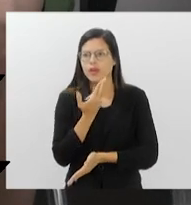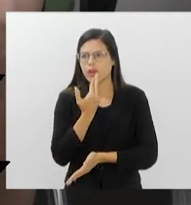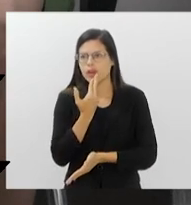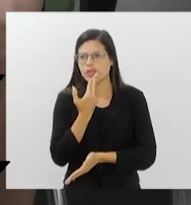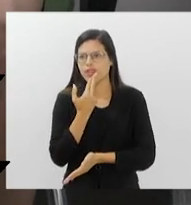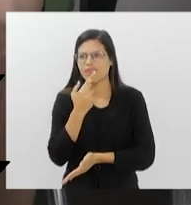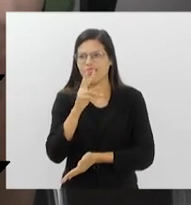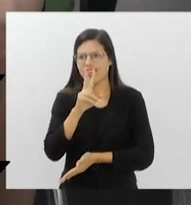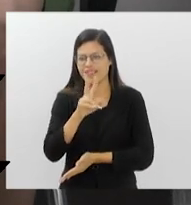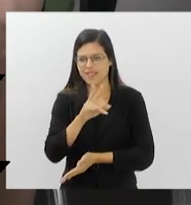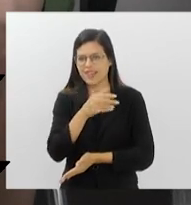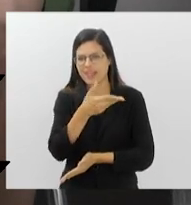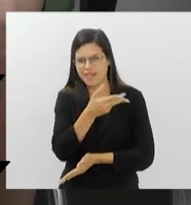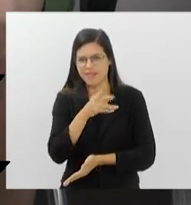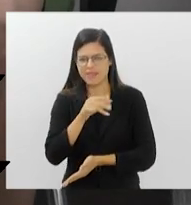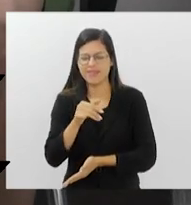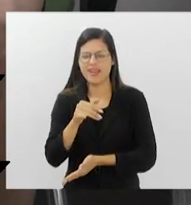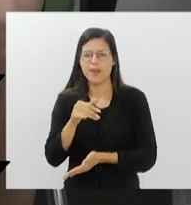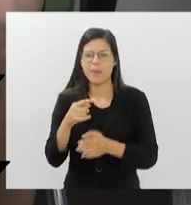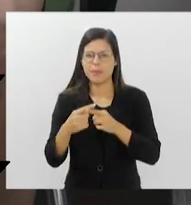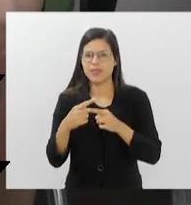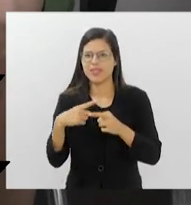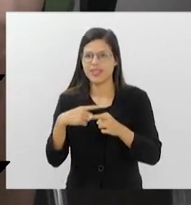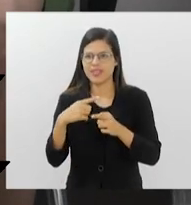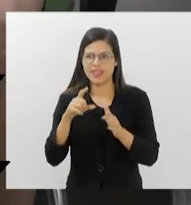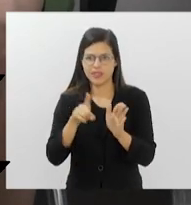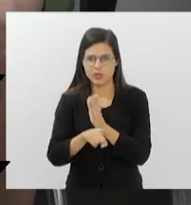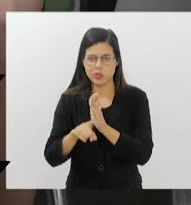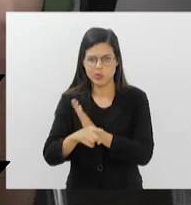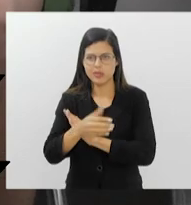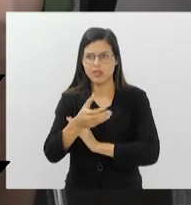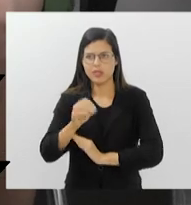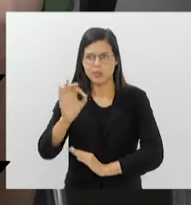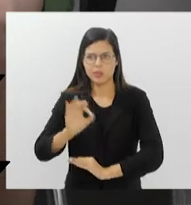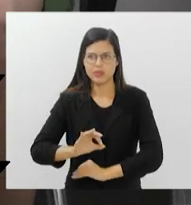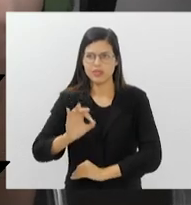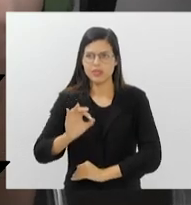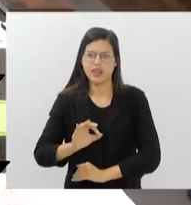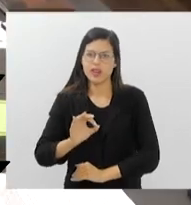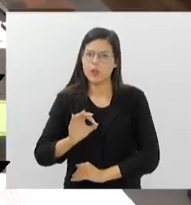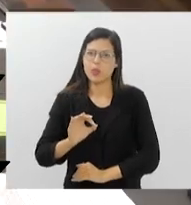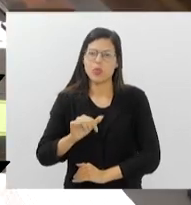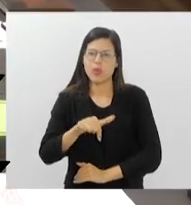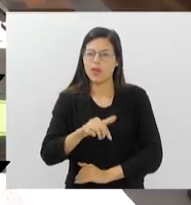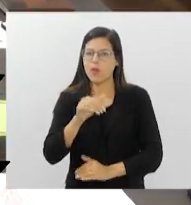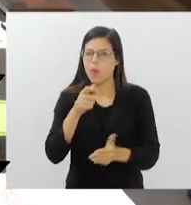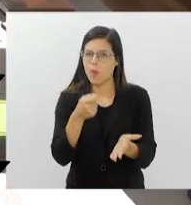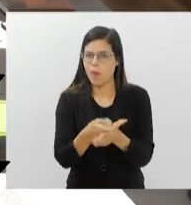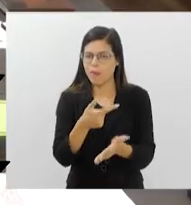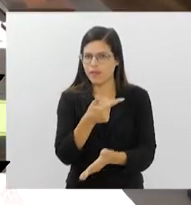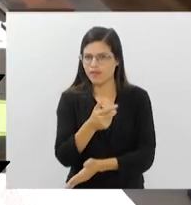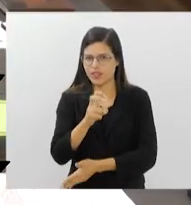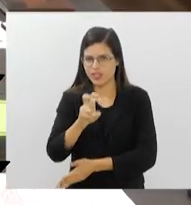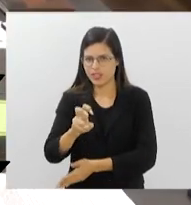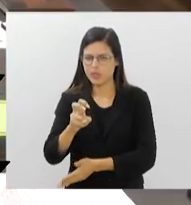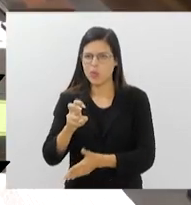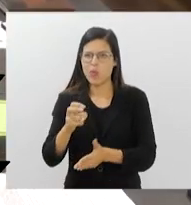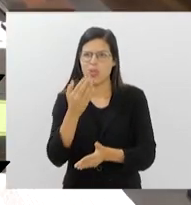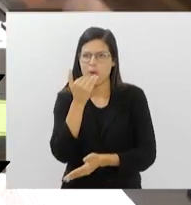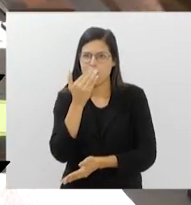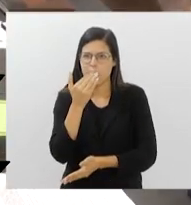tem um desconto de 10% Em vez dele gastar r$ 5 na quentinha ele gasta R